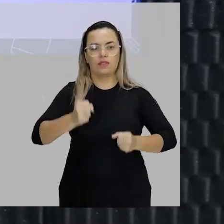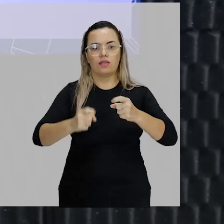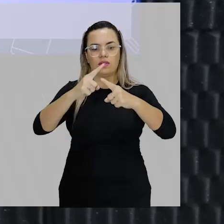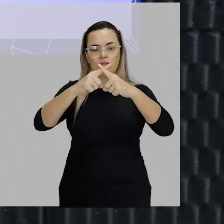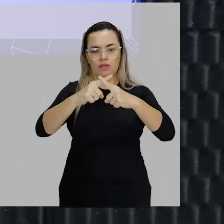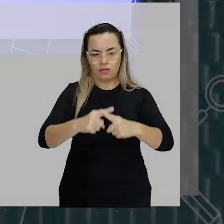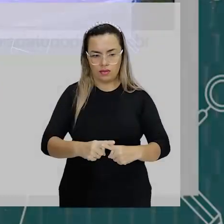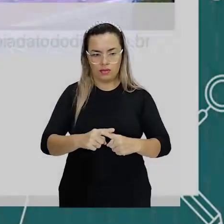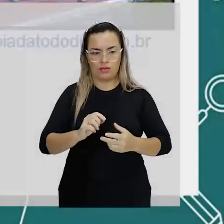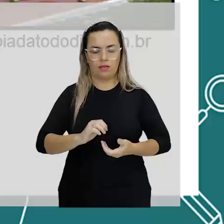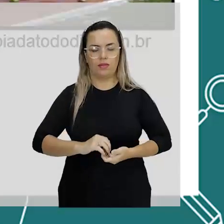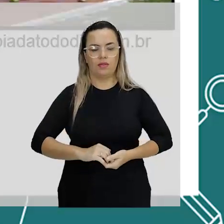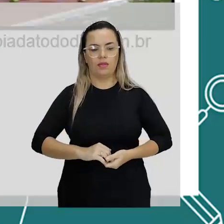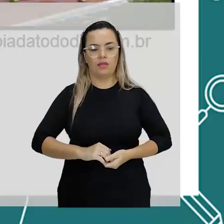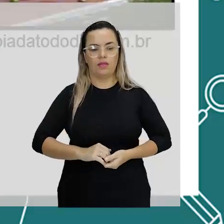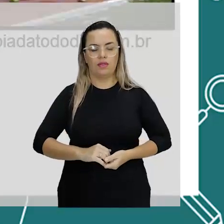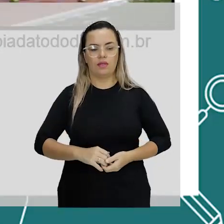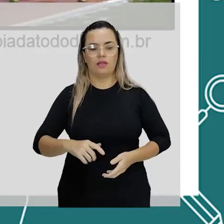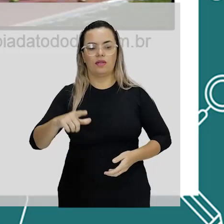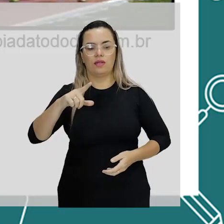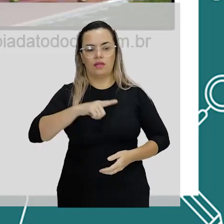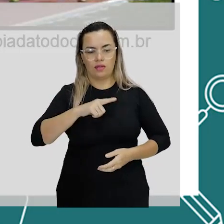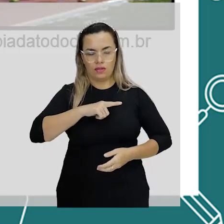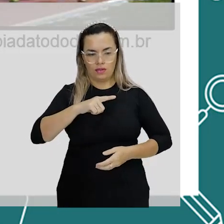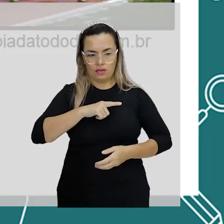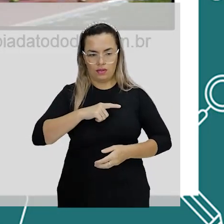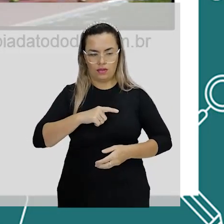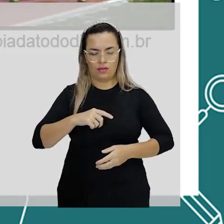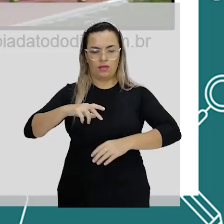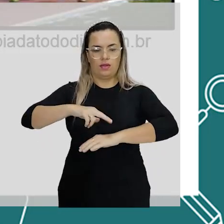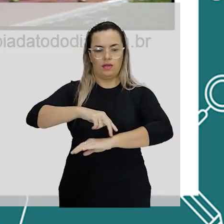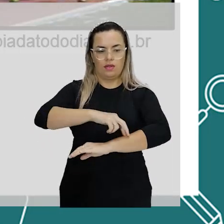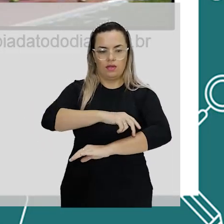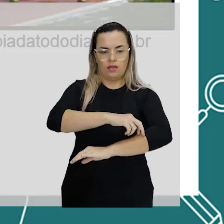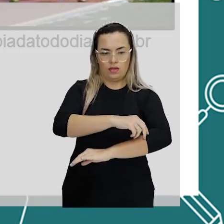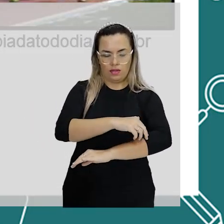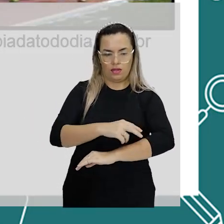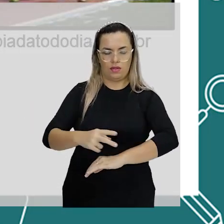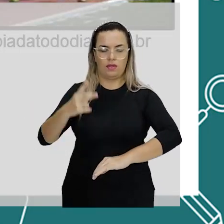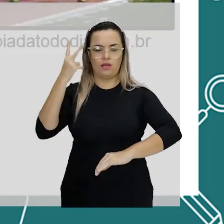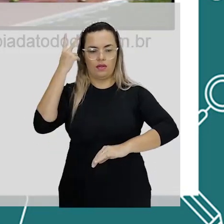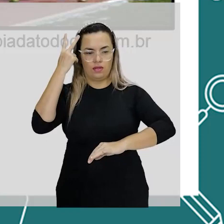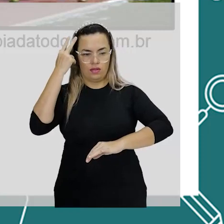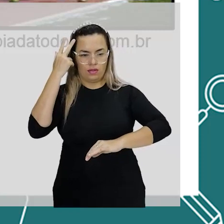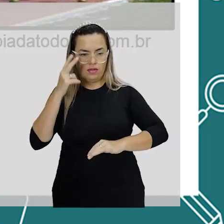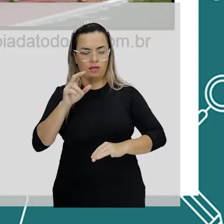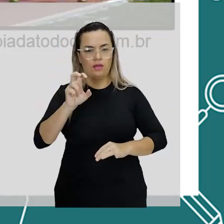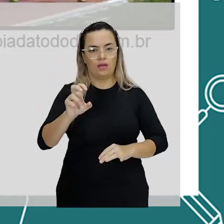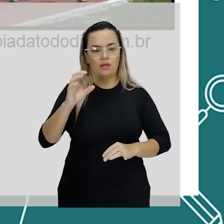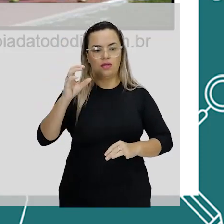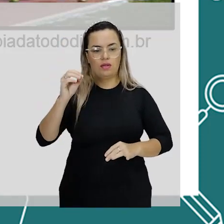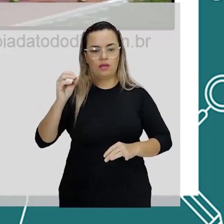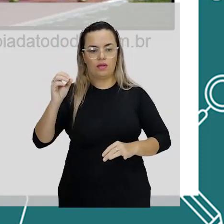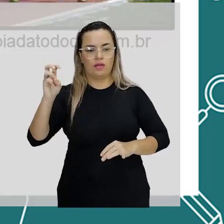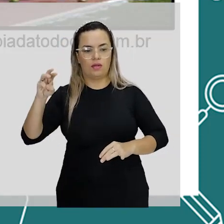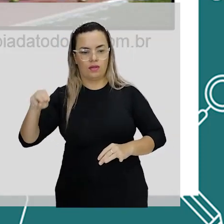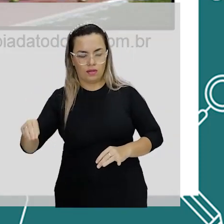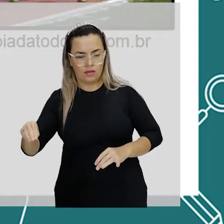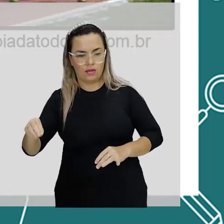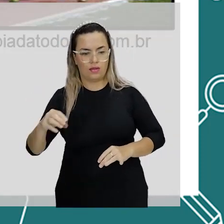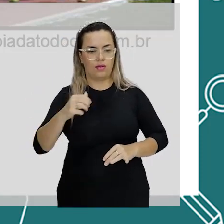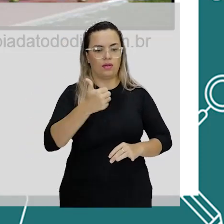provas. E temos as corridas de fundo, que é a de 5.000 e de 10.000